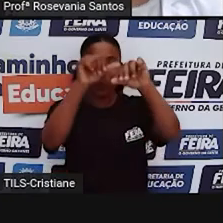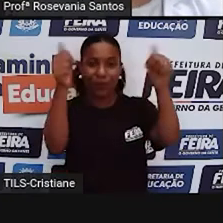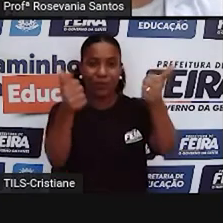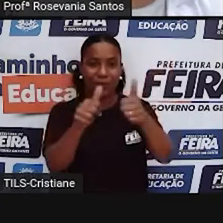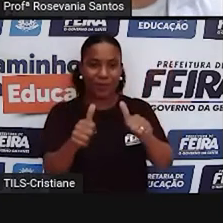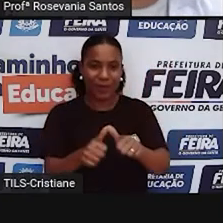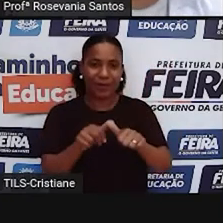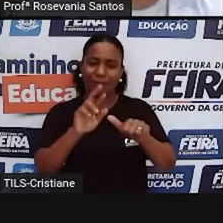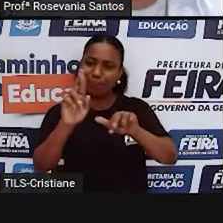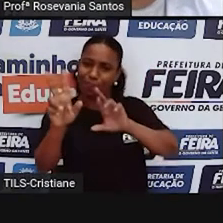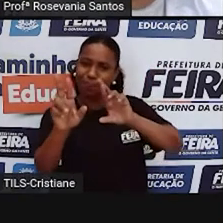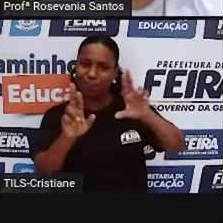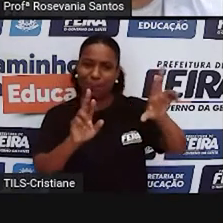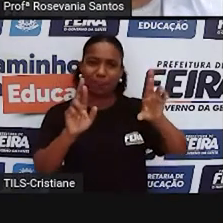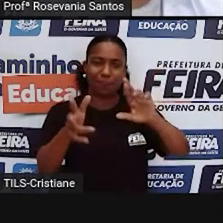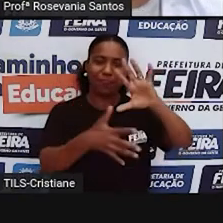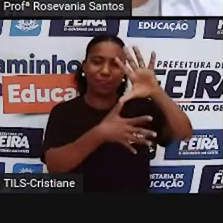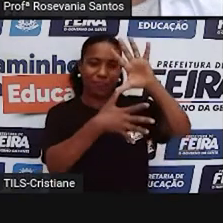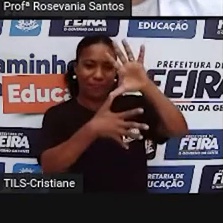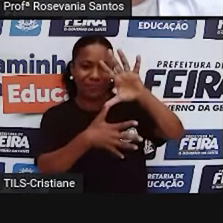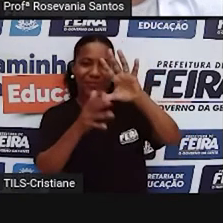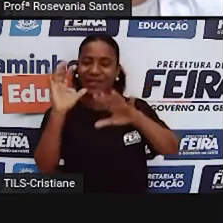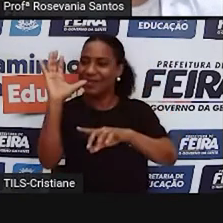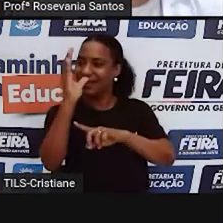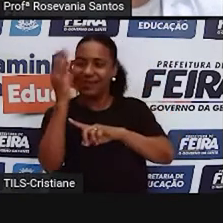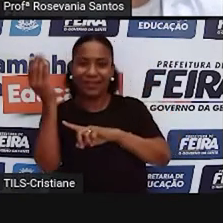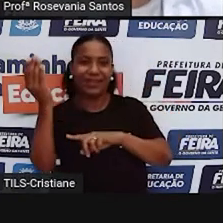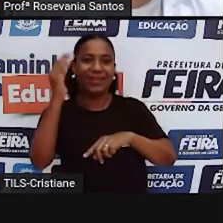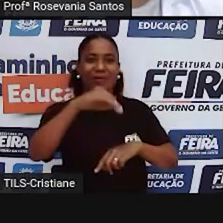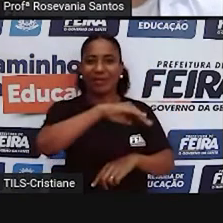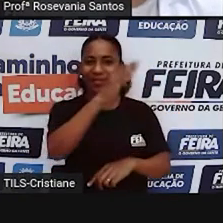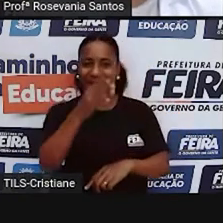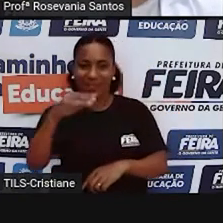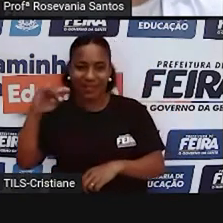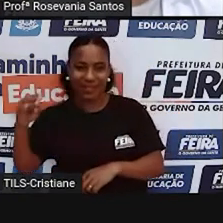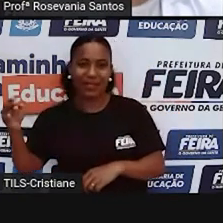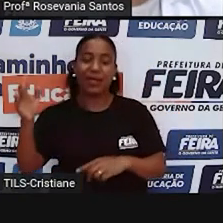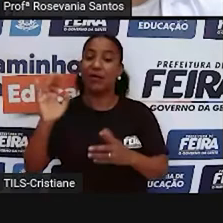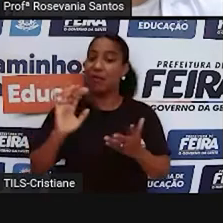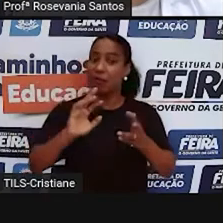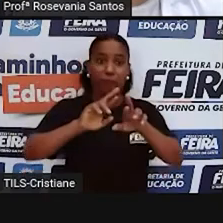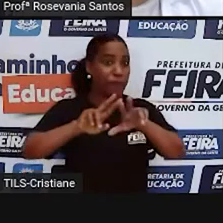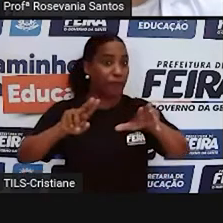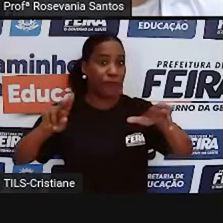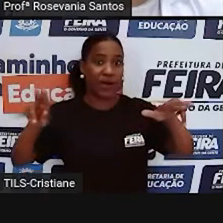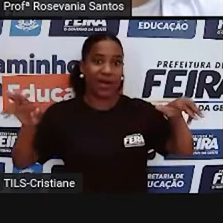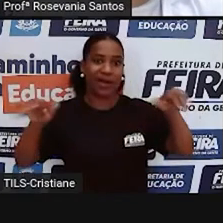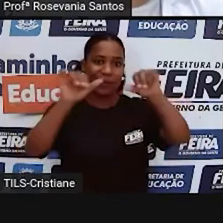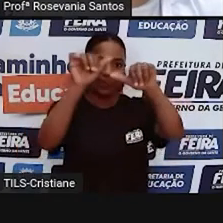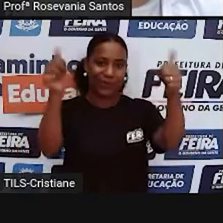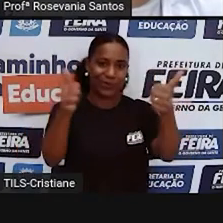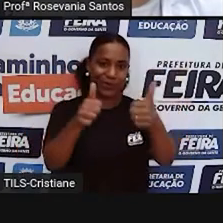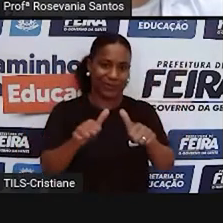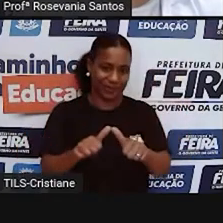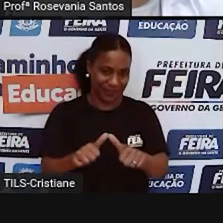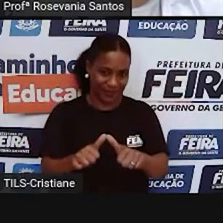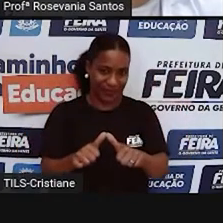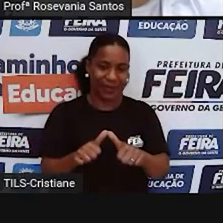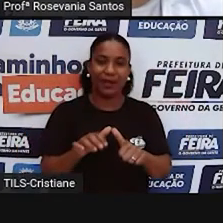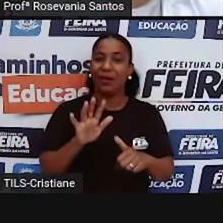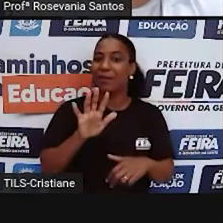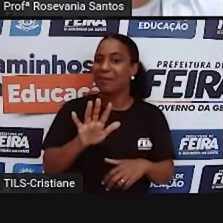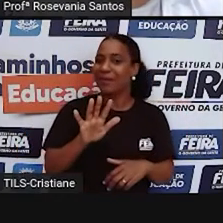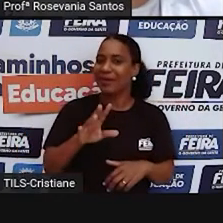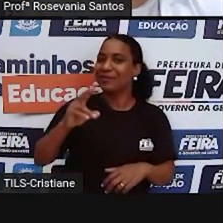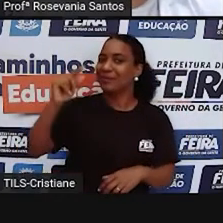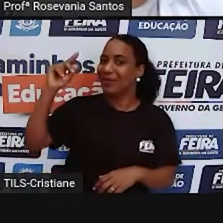hidrografia, tem um mapa, né, de clima, o um mapa altimétrico. Mas aqui nesse mapa, os primeiros mapas da gente, isso, né,